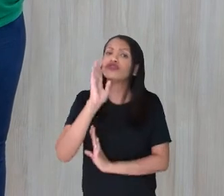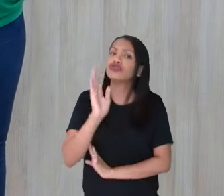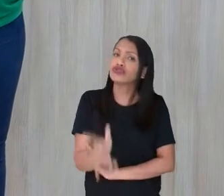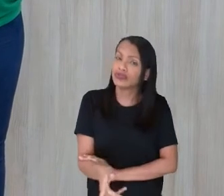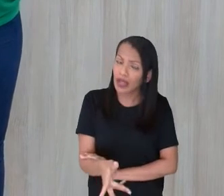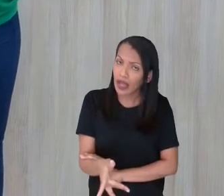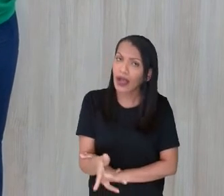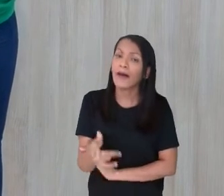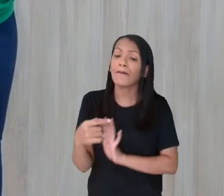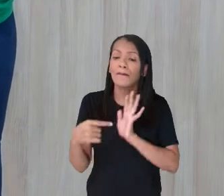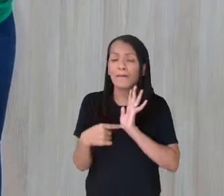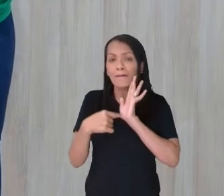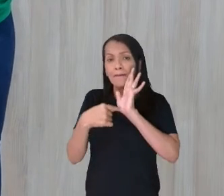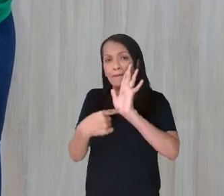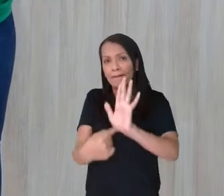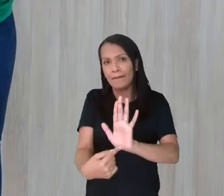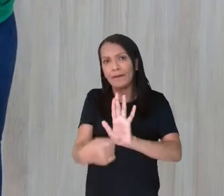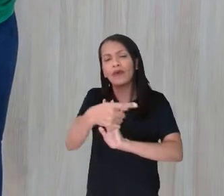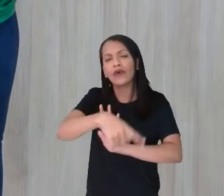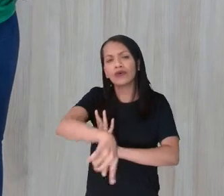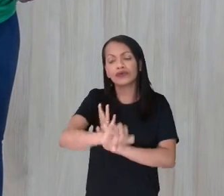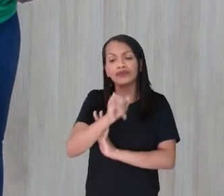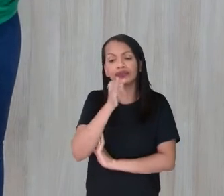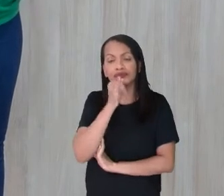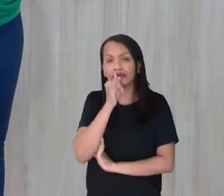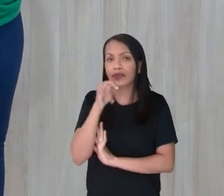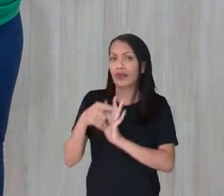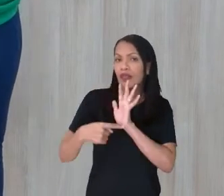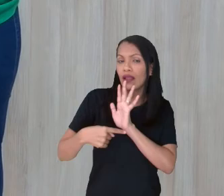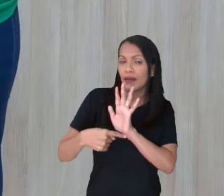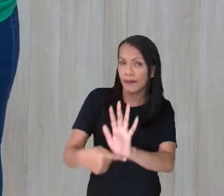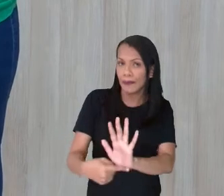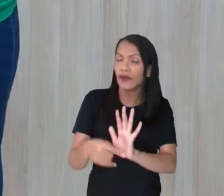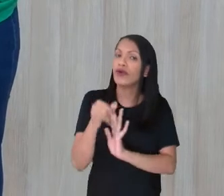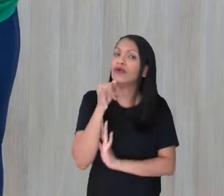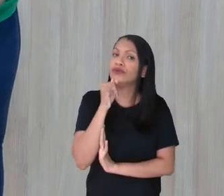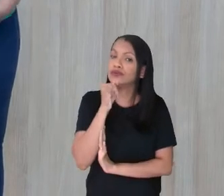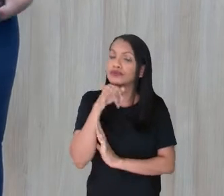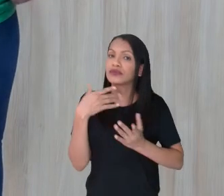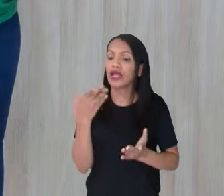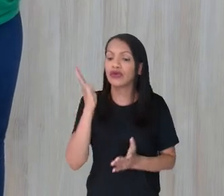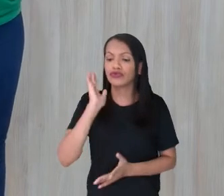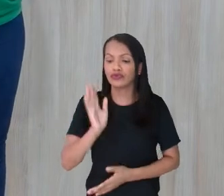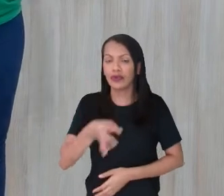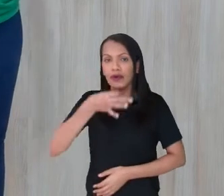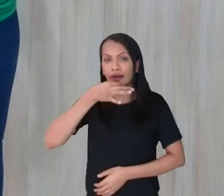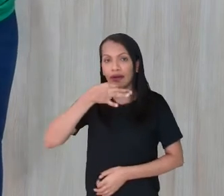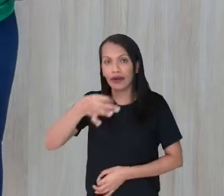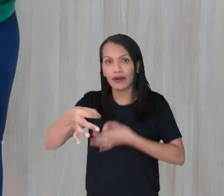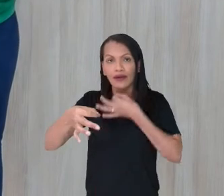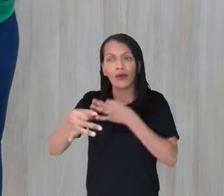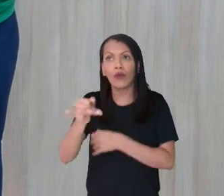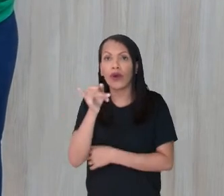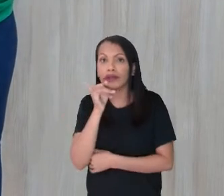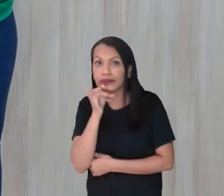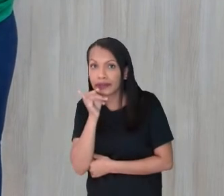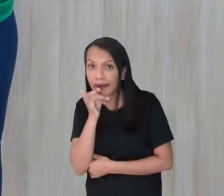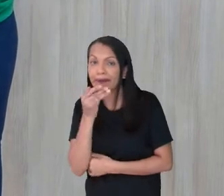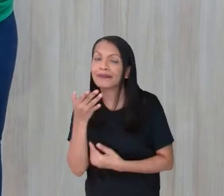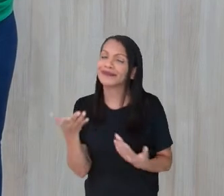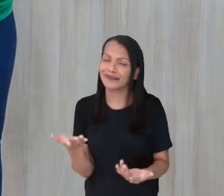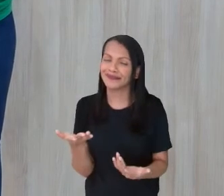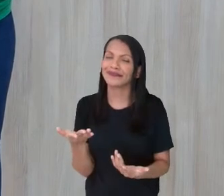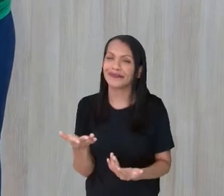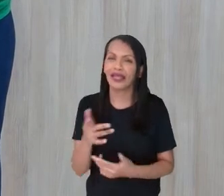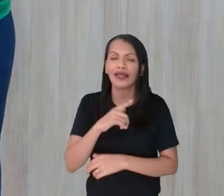você está trazendo aí um exemplo, já é um argumento de exemplificação, certo? Então,